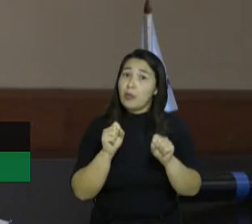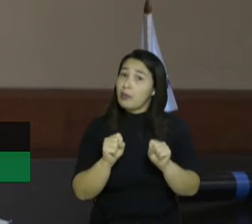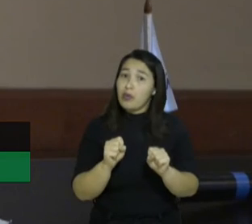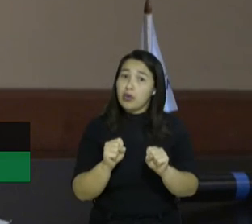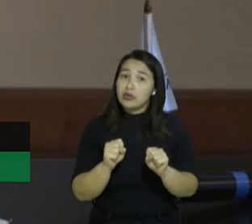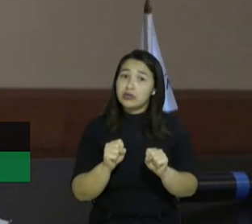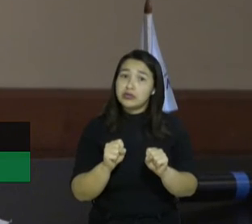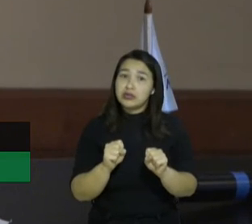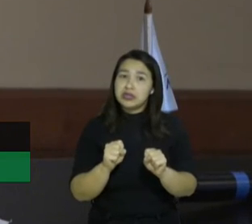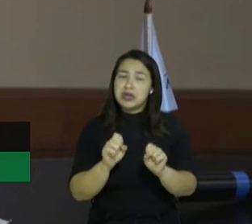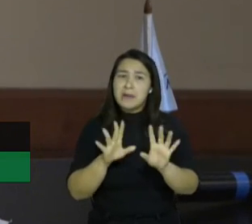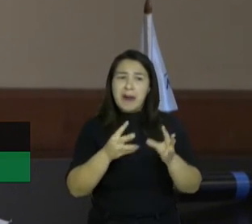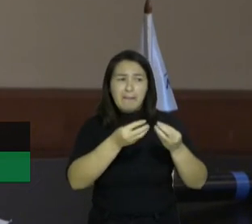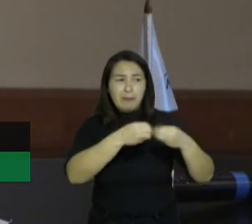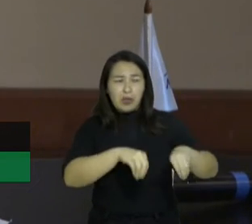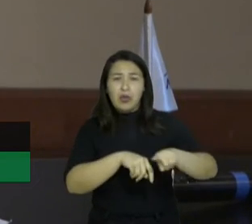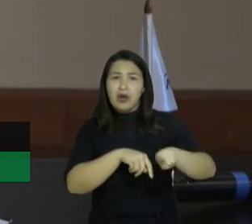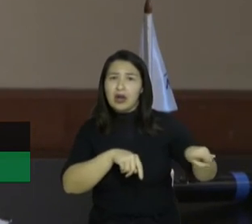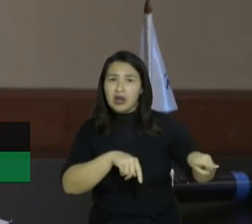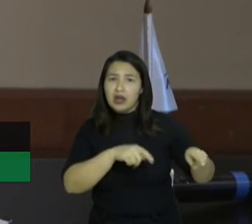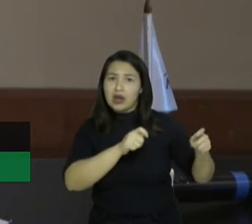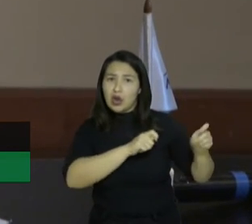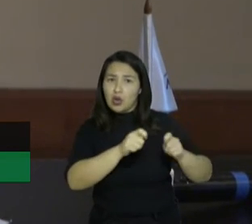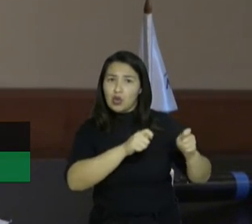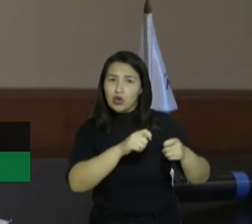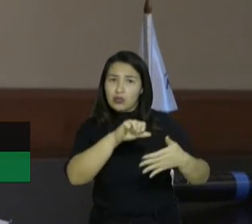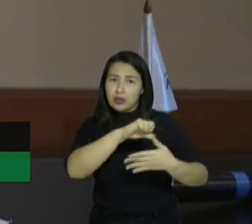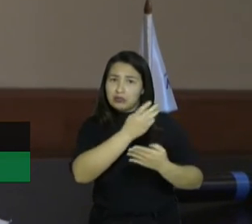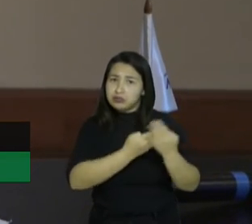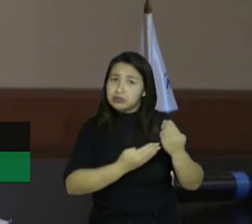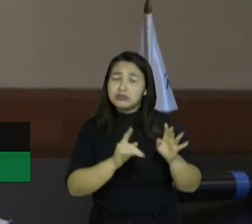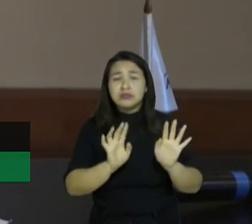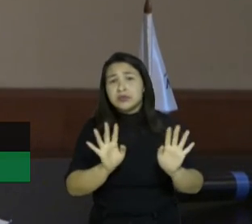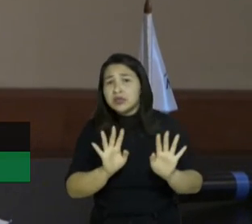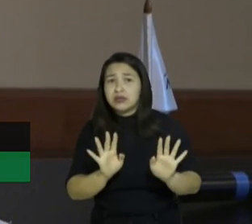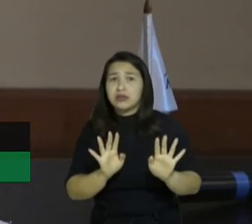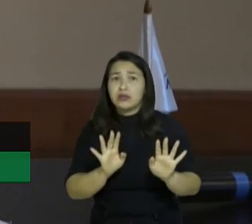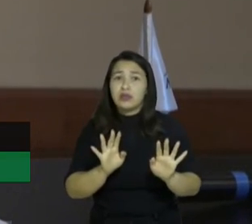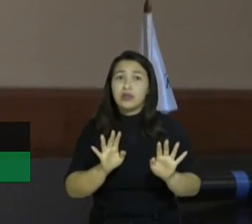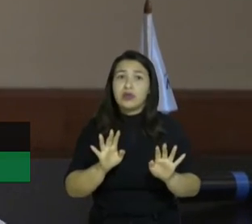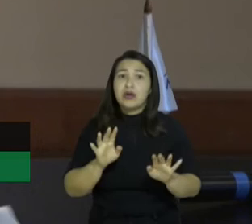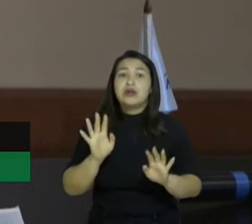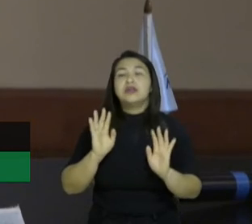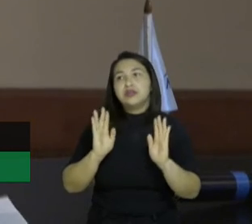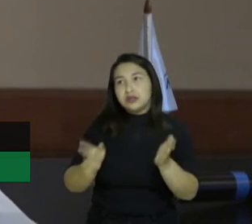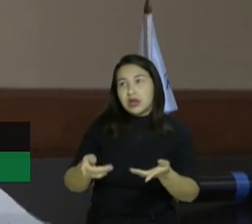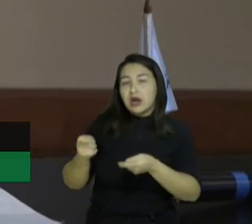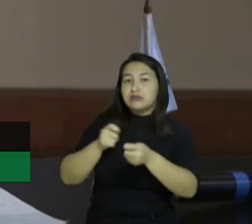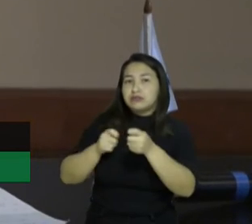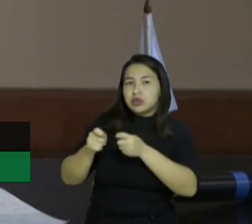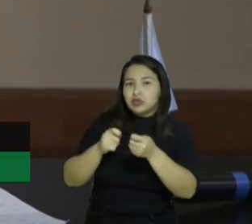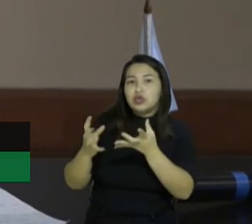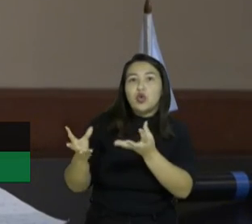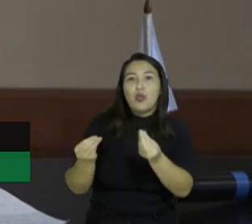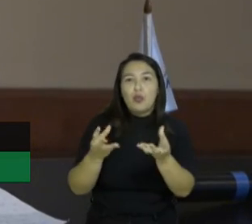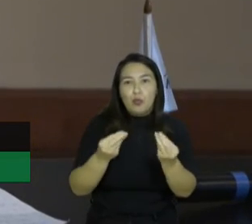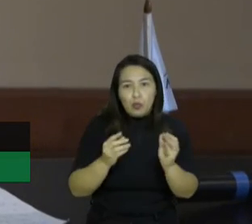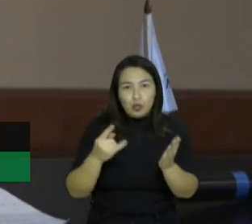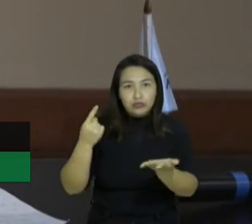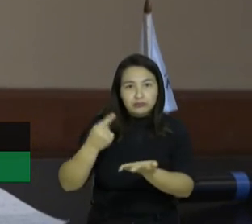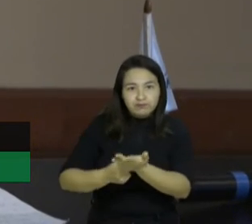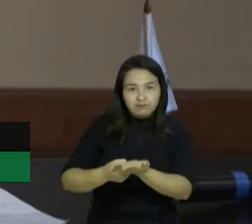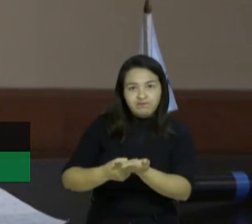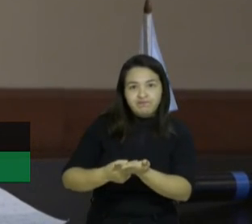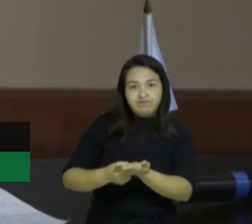prejuízo para maior integração econômica é algo para se pensar o meu ponto é eu já negociei Muito negociei muitos acordos eu não